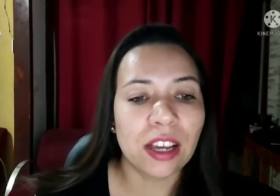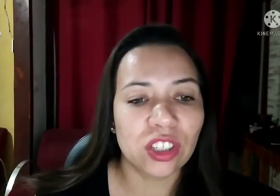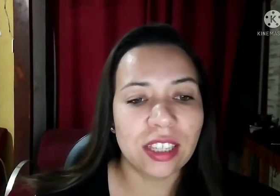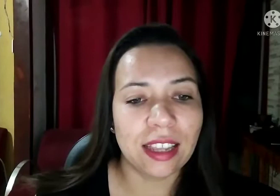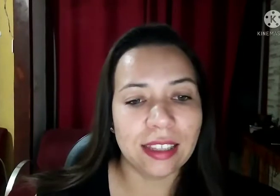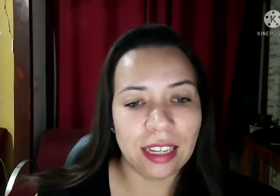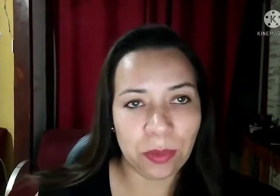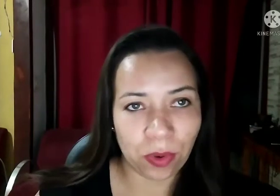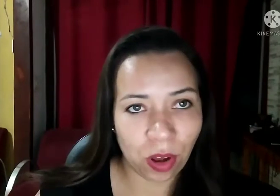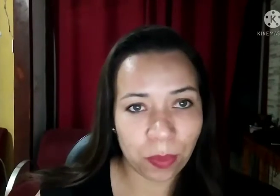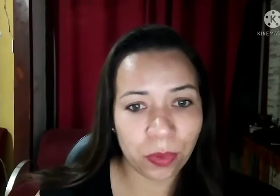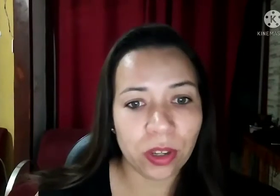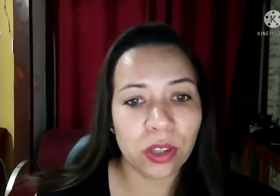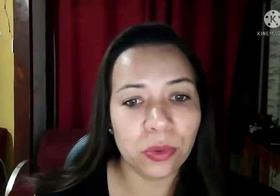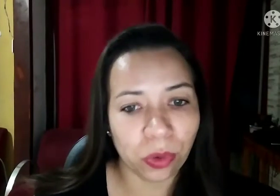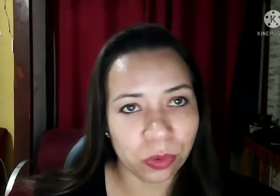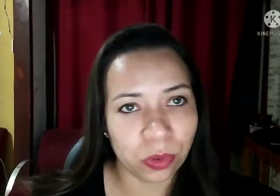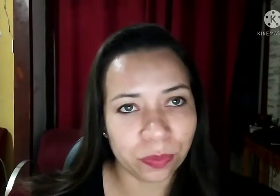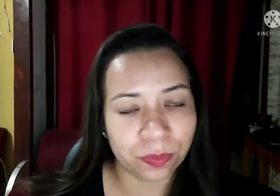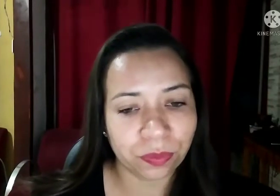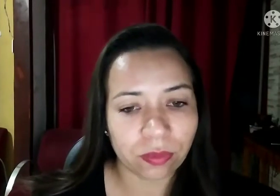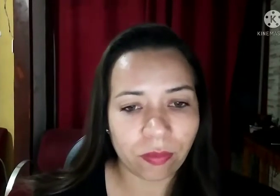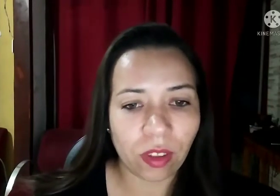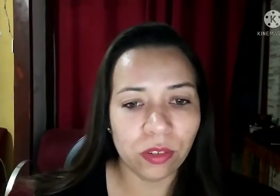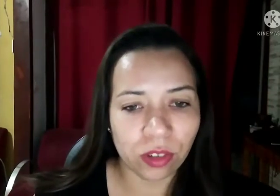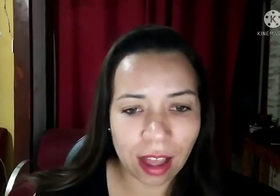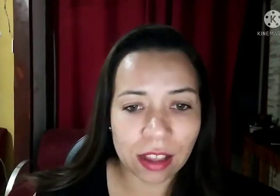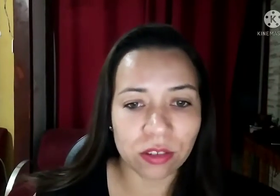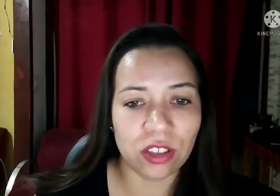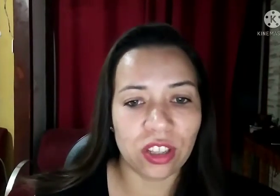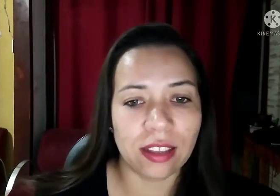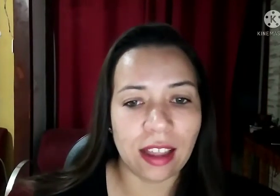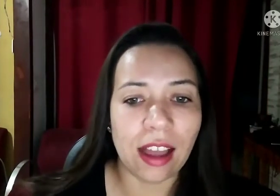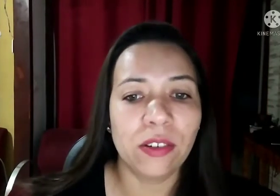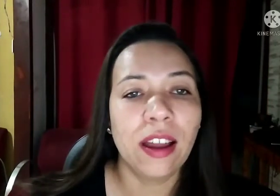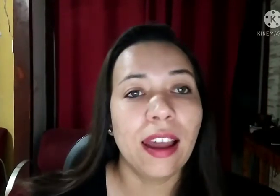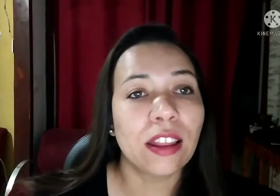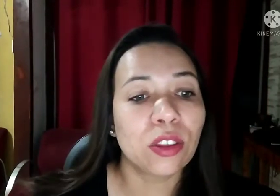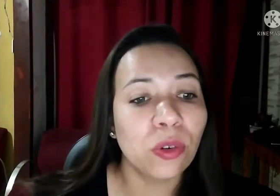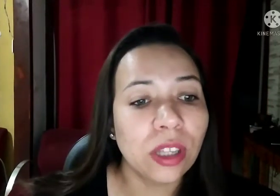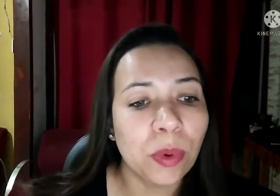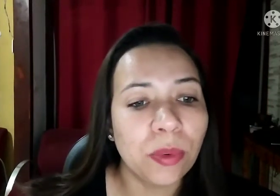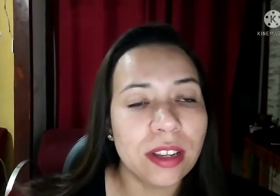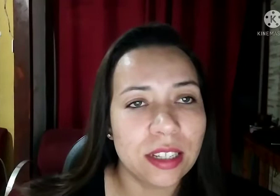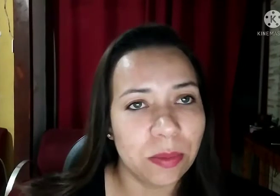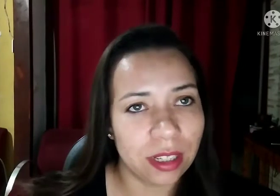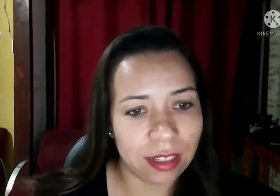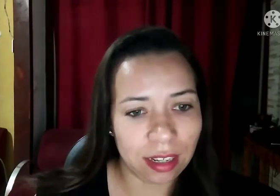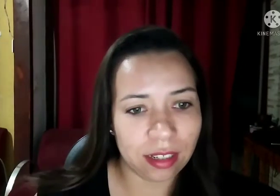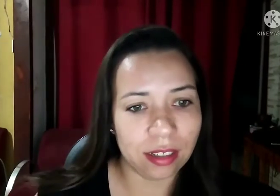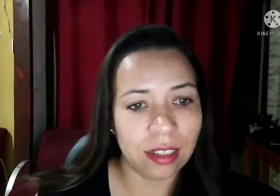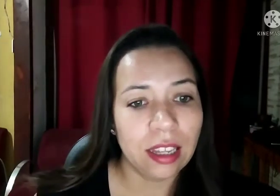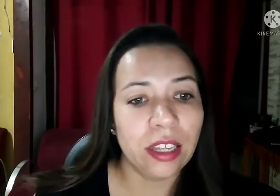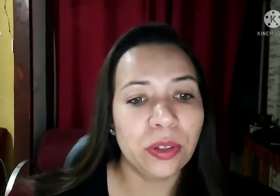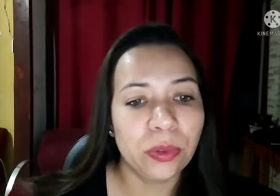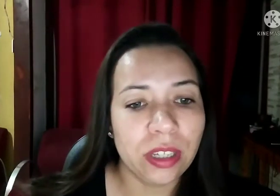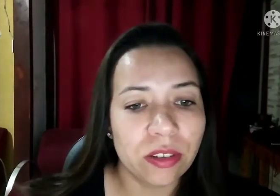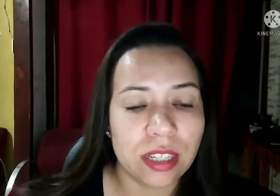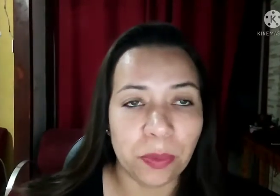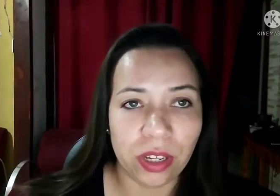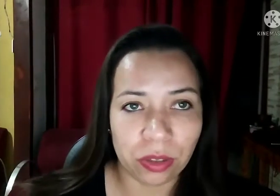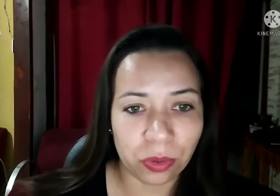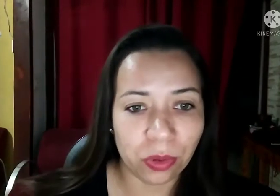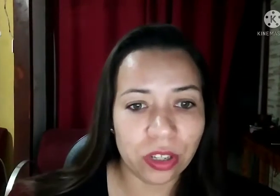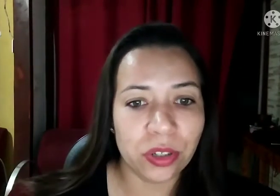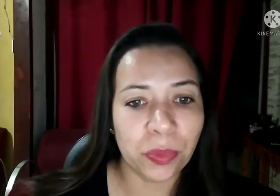a imagem que tem dele próprio e do outro. No caso, o destinatário é toda a população brasileira,